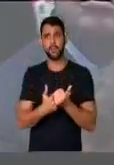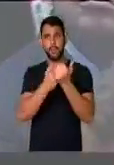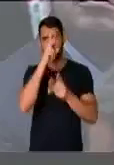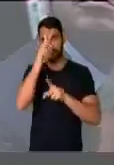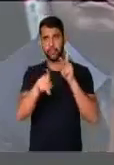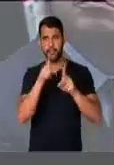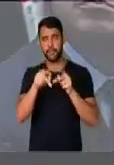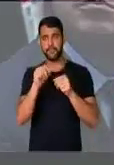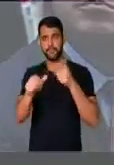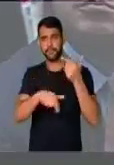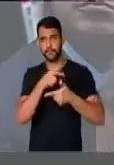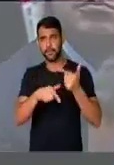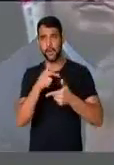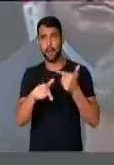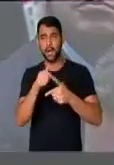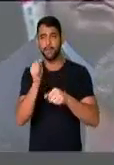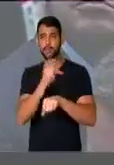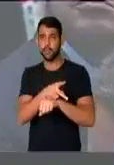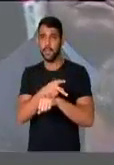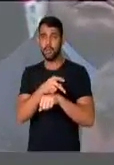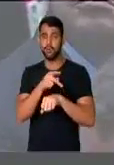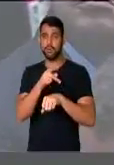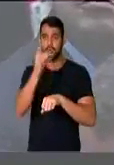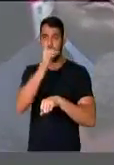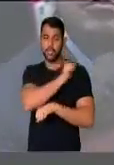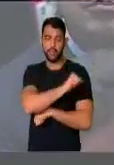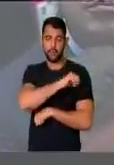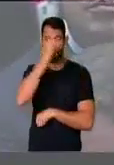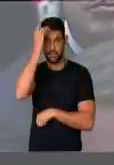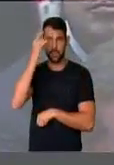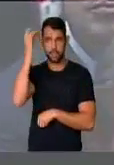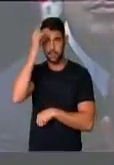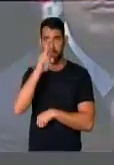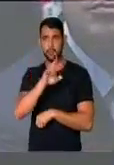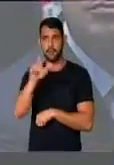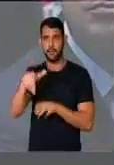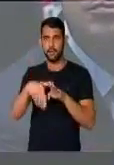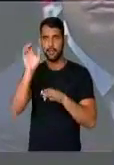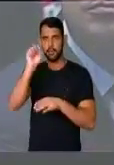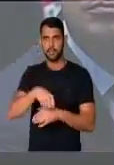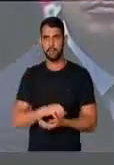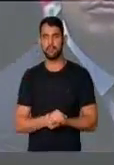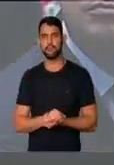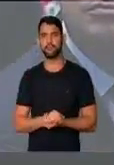Janeiro, pelo porto do Espírito Santo e isso em território pelas ferrovias. O PV orienta assim.